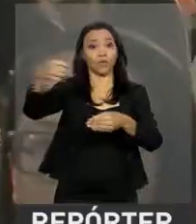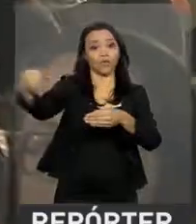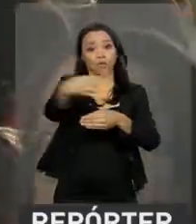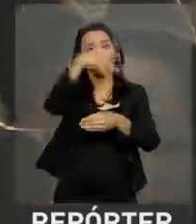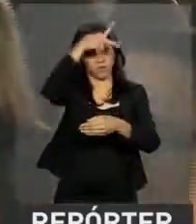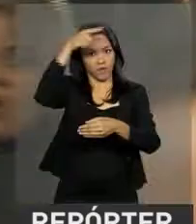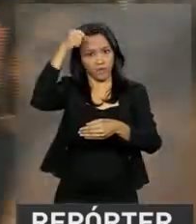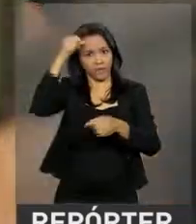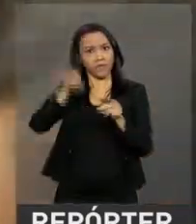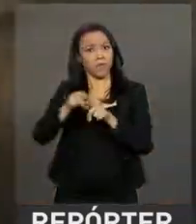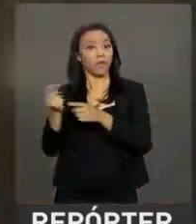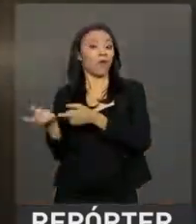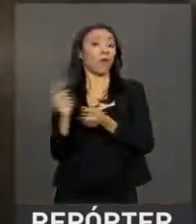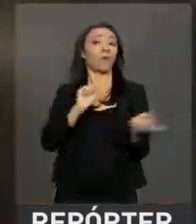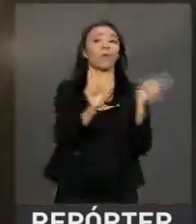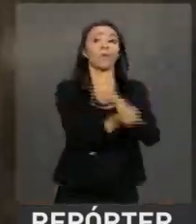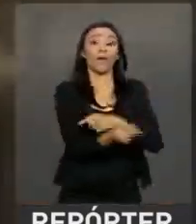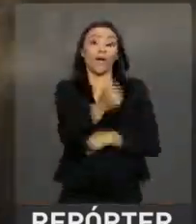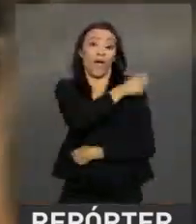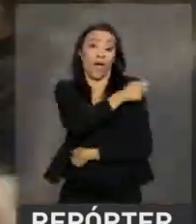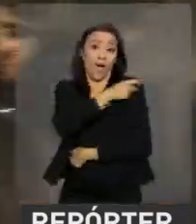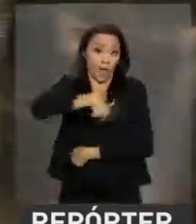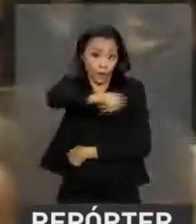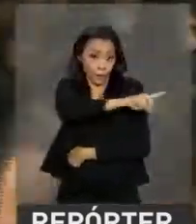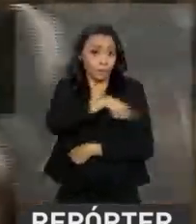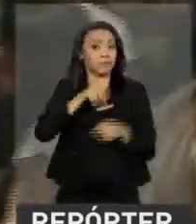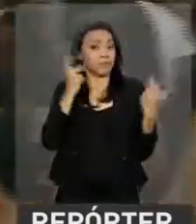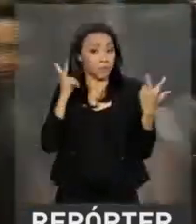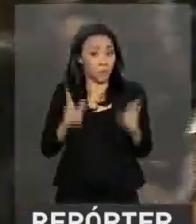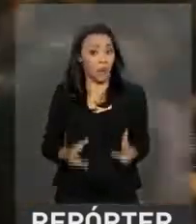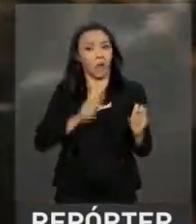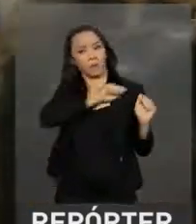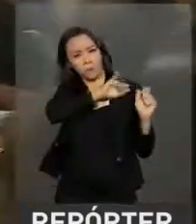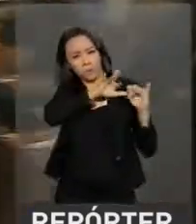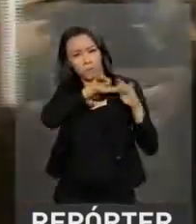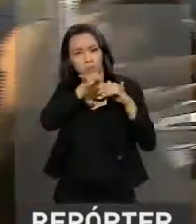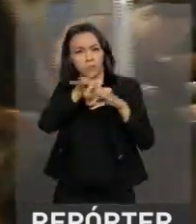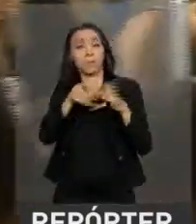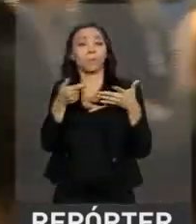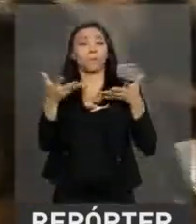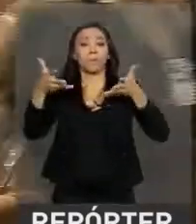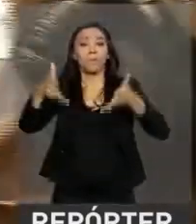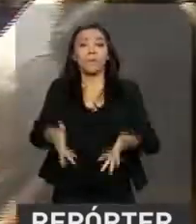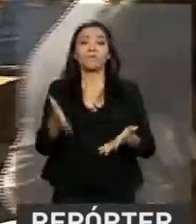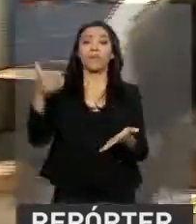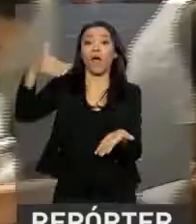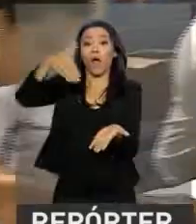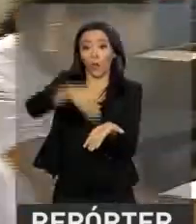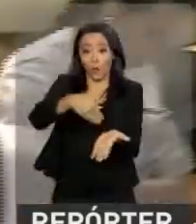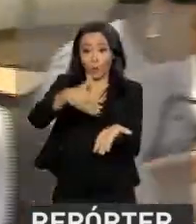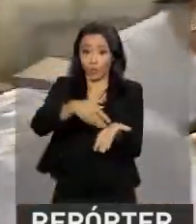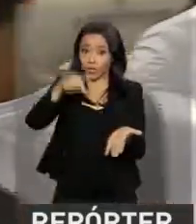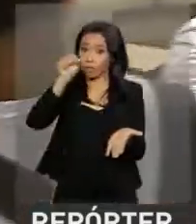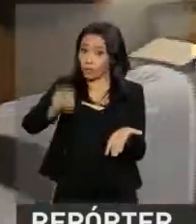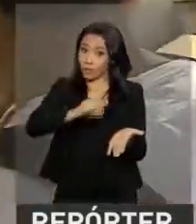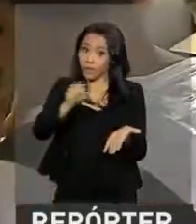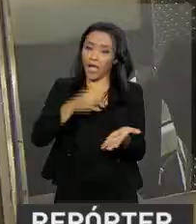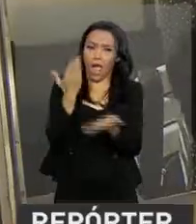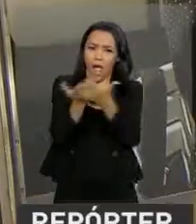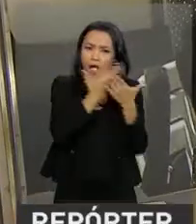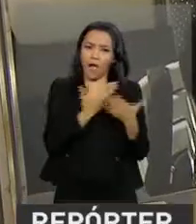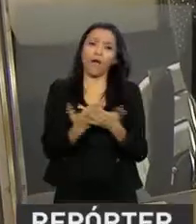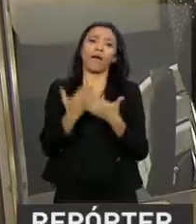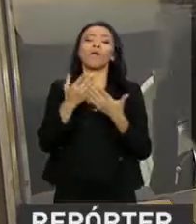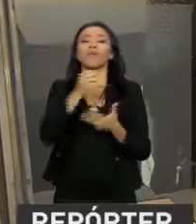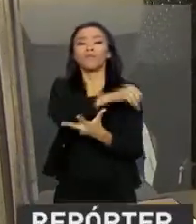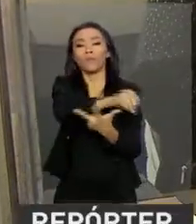país, estudantes de Brasília também tiveram um importante compromisso. Participaram da última edição deste ano do aulão do Enem,